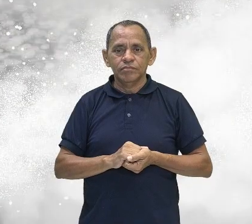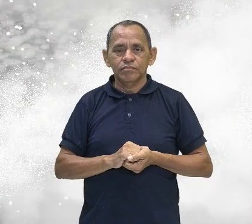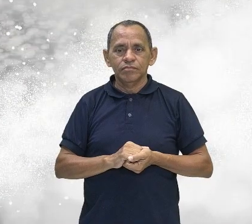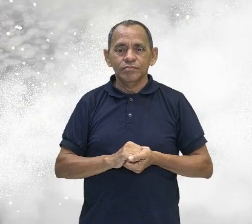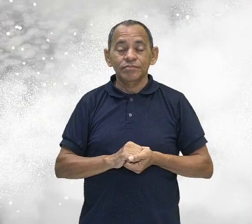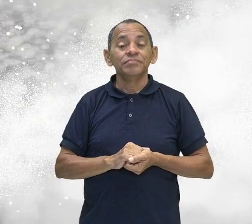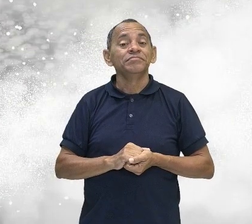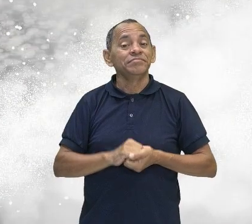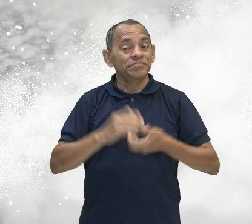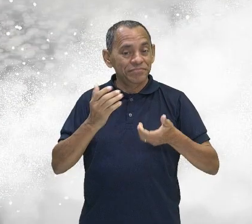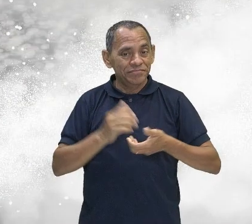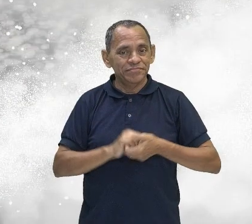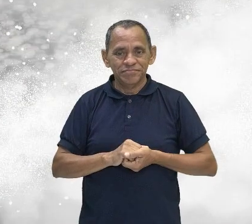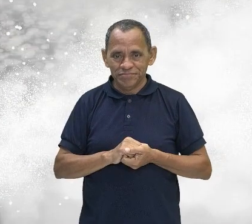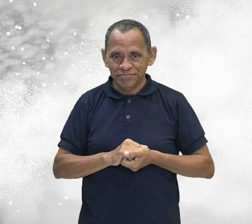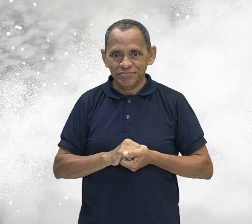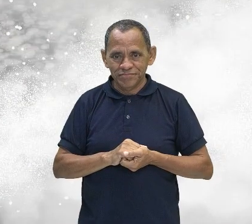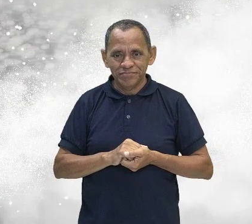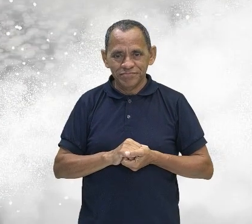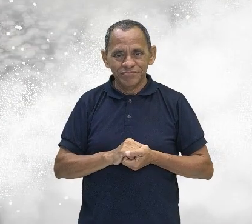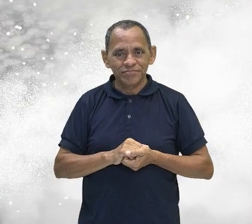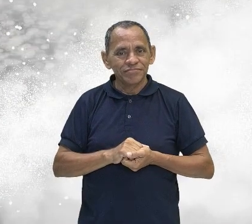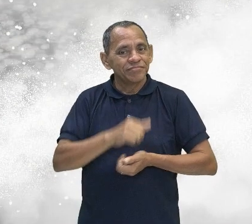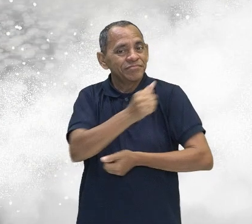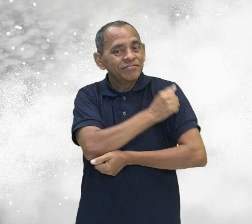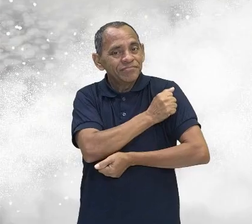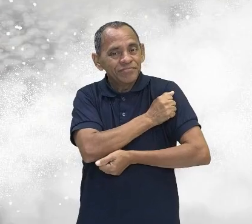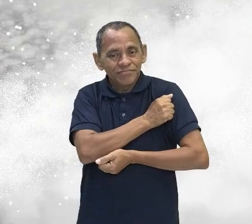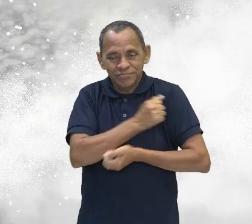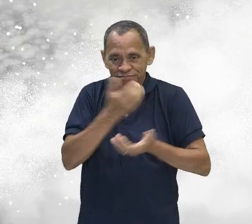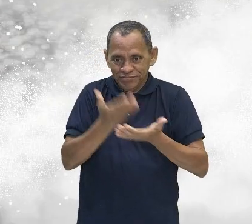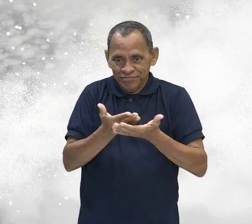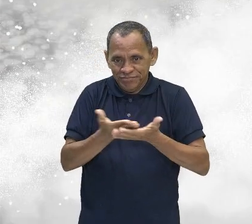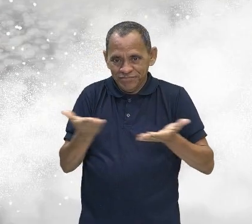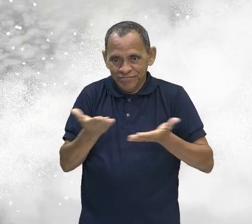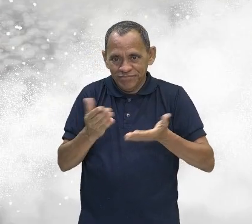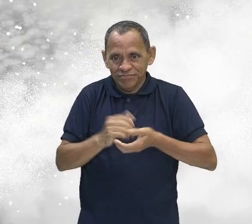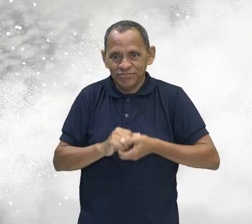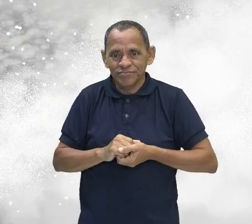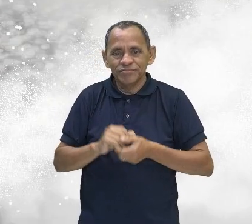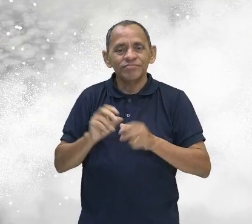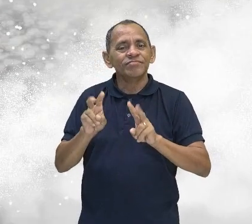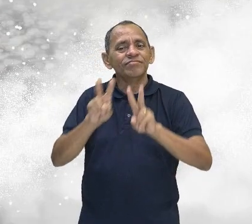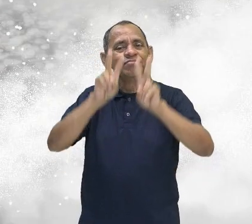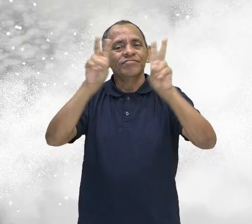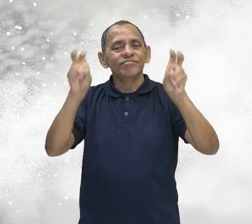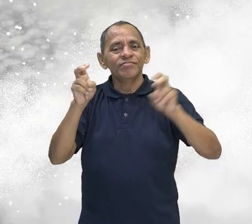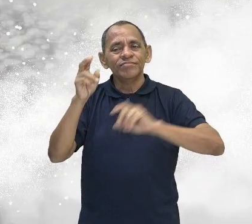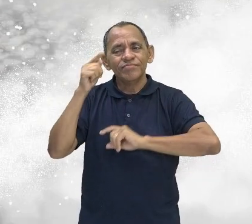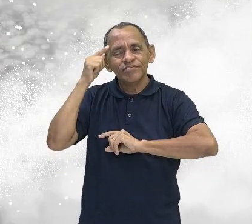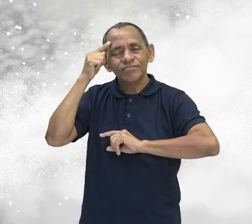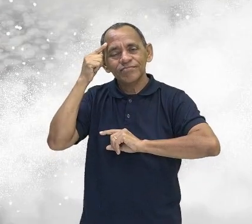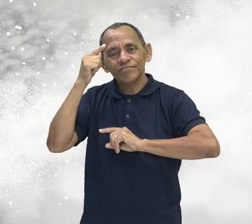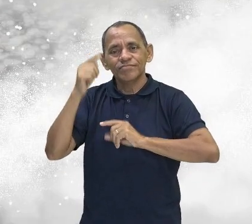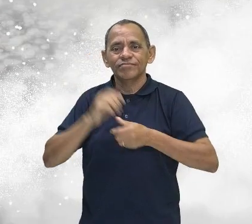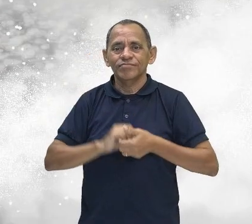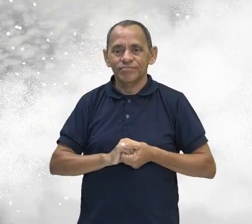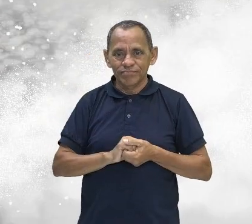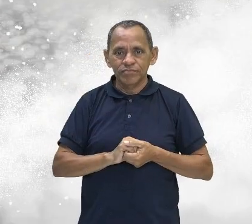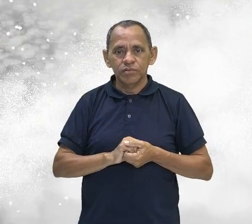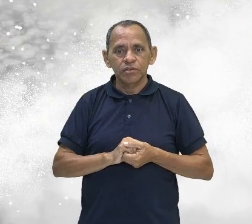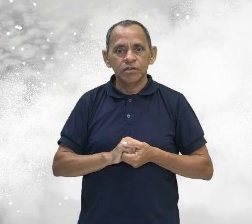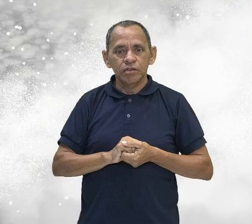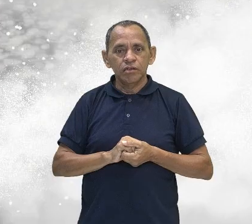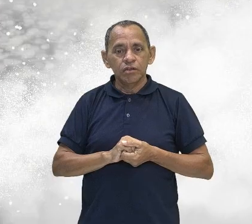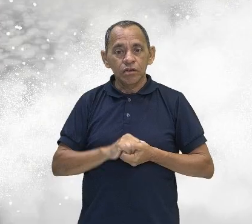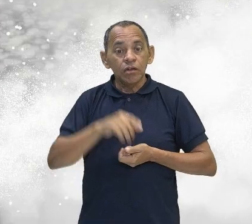Muito bem, sexta etapa. Começamos esta aula com a seguinte reflexão. Vocês já tiveram que